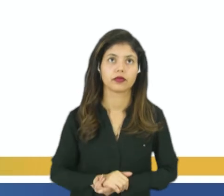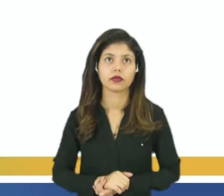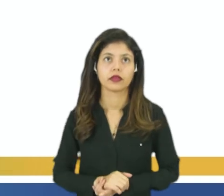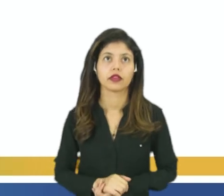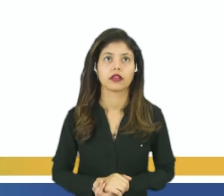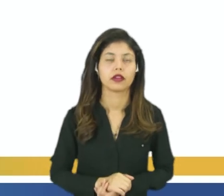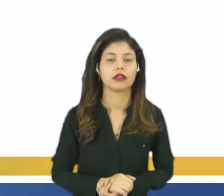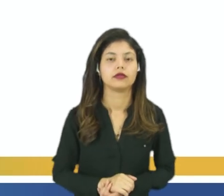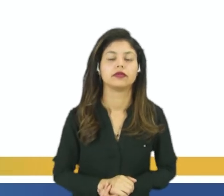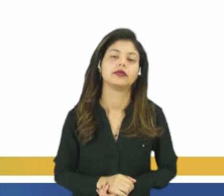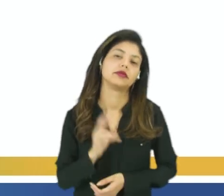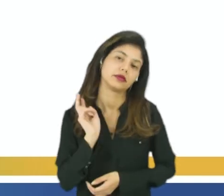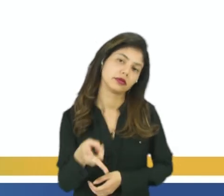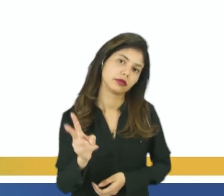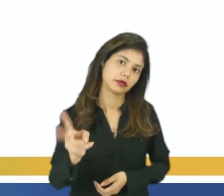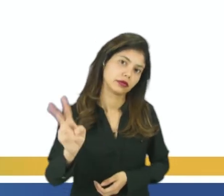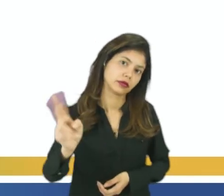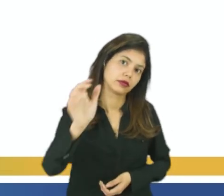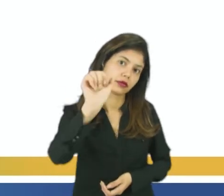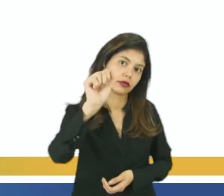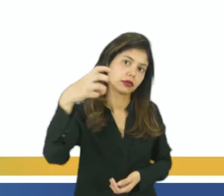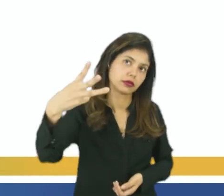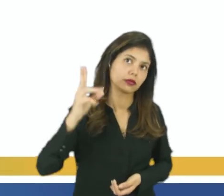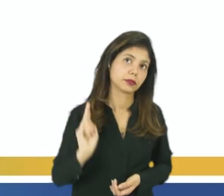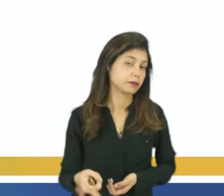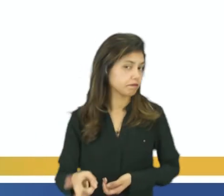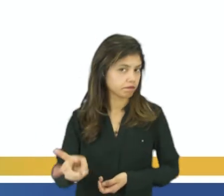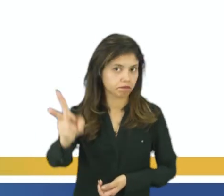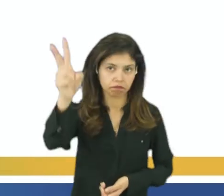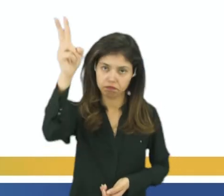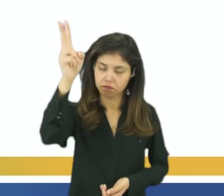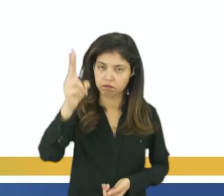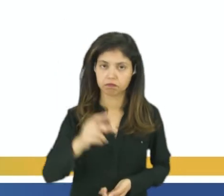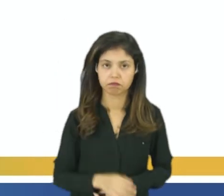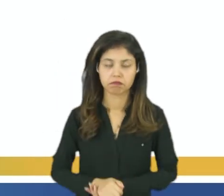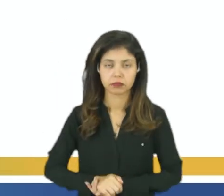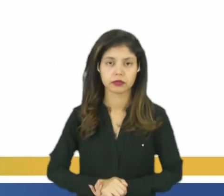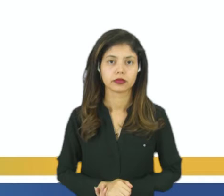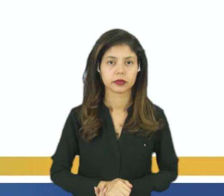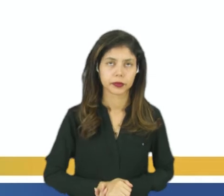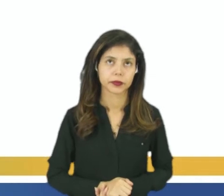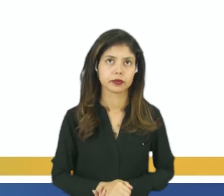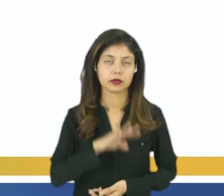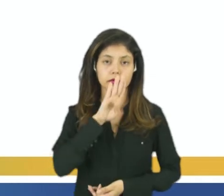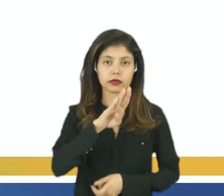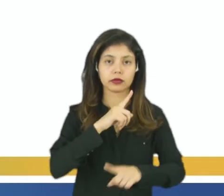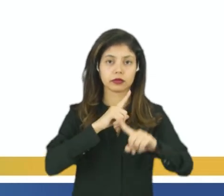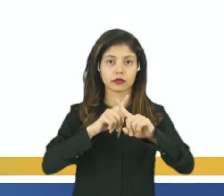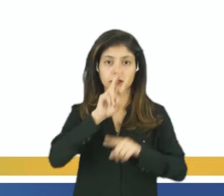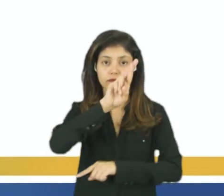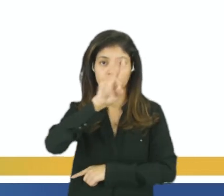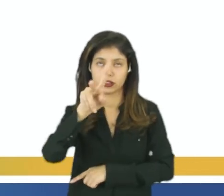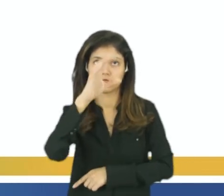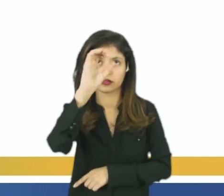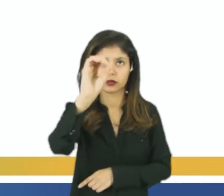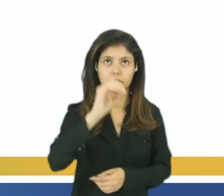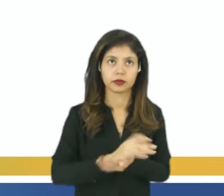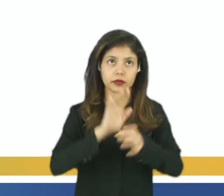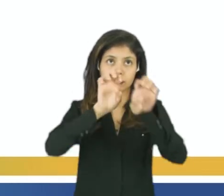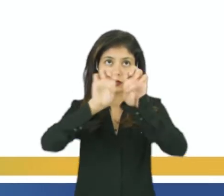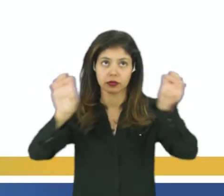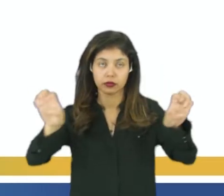2, e por sua vez igual ao índice 3, e o meu B diferente de 0, a